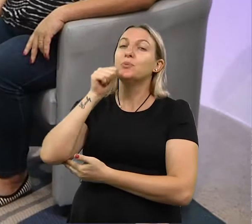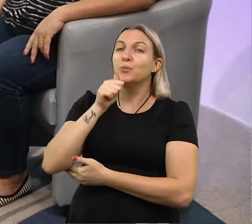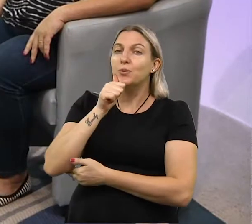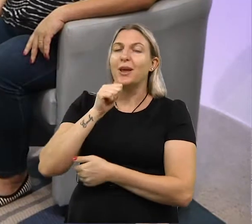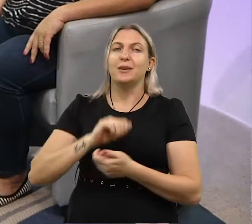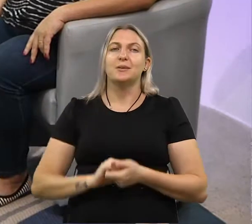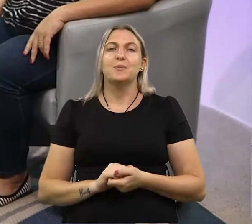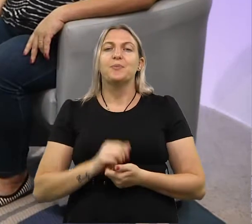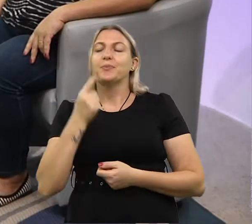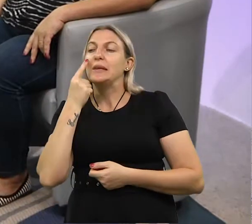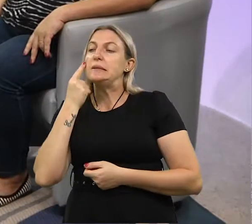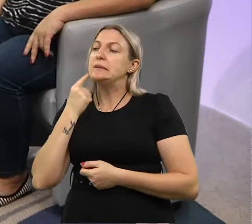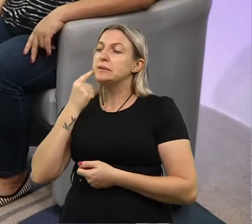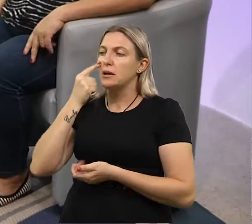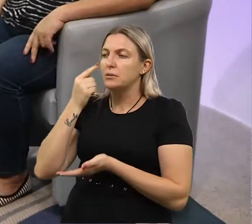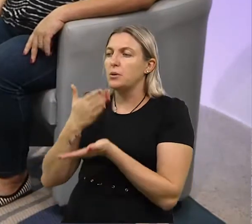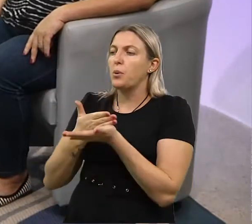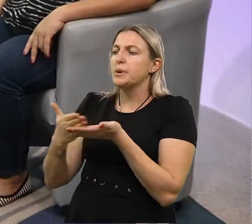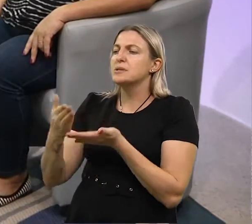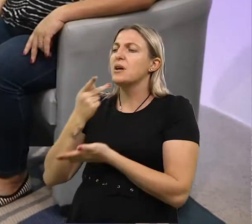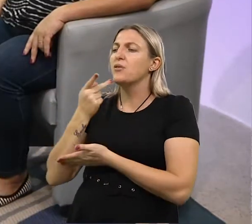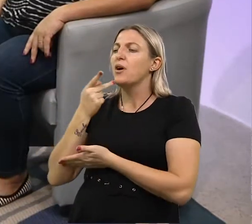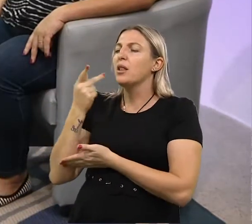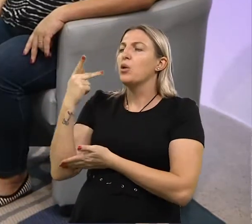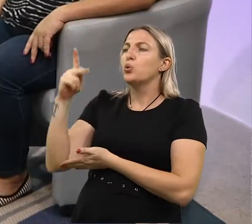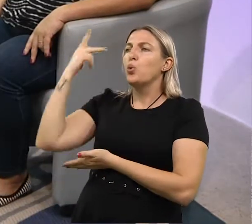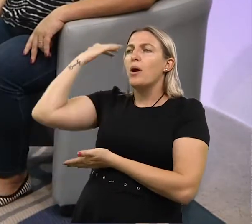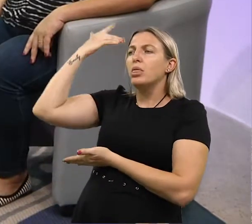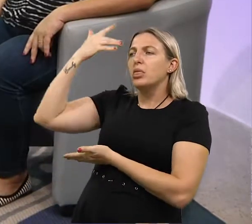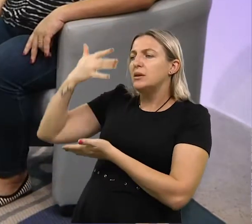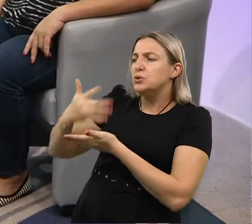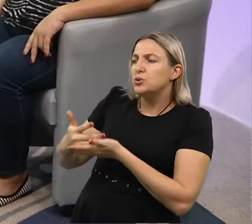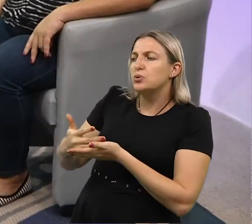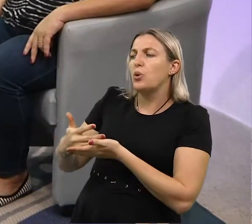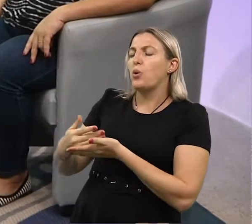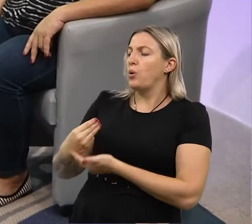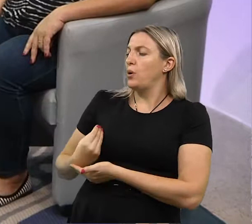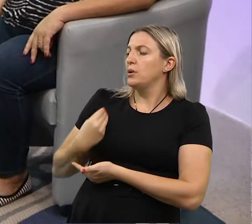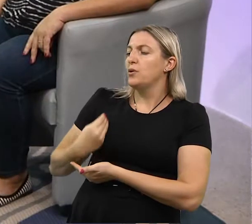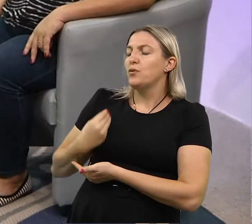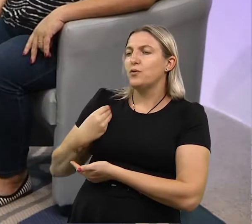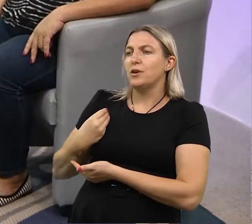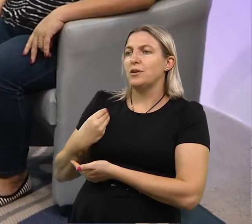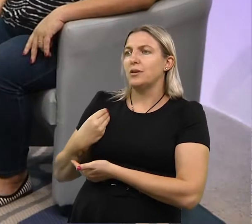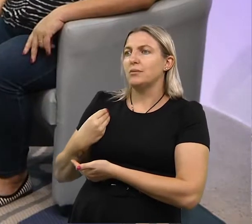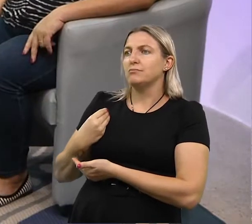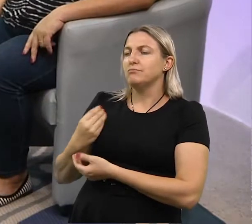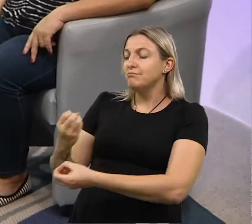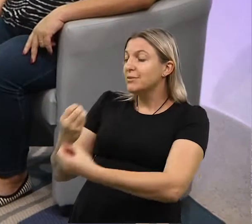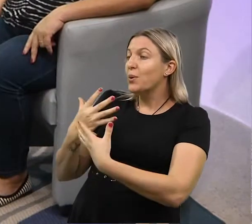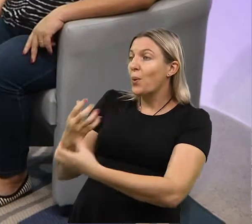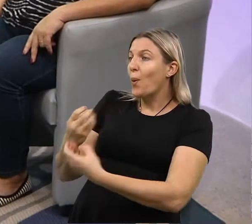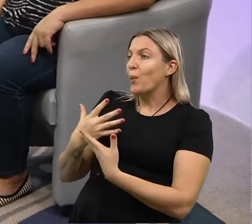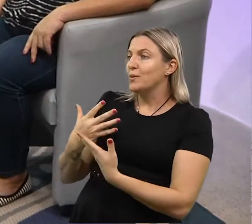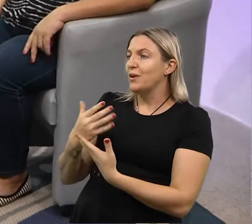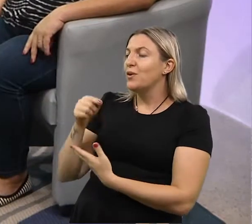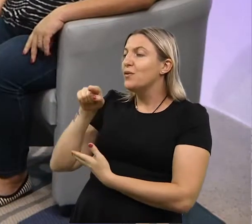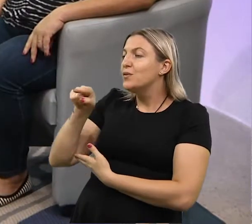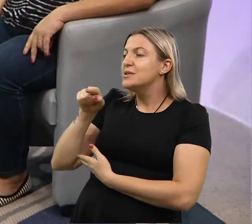né? Sandra, a gente começa falando um pouco da tua trajetória. Me conta, de empregada doméstica